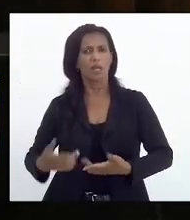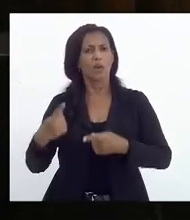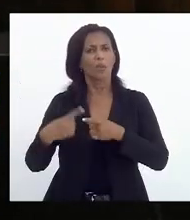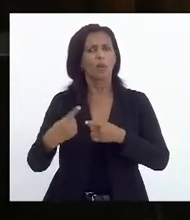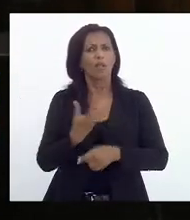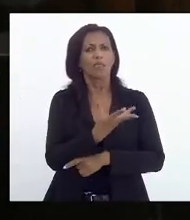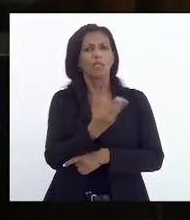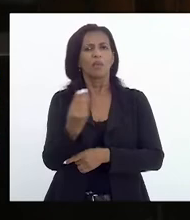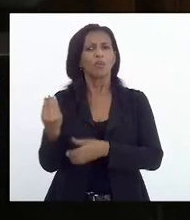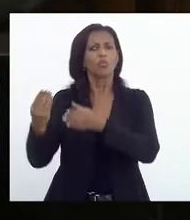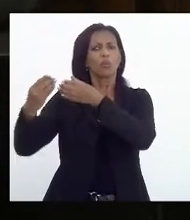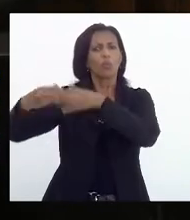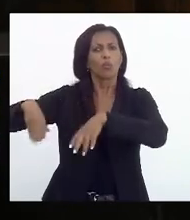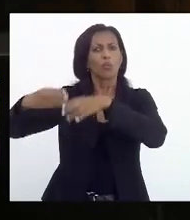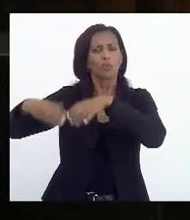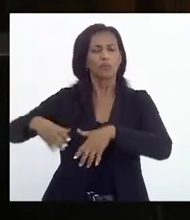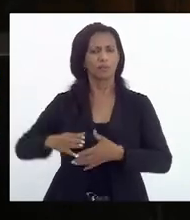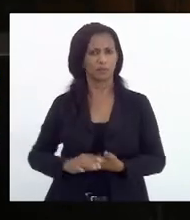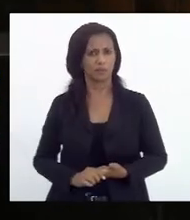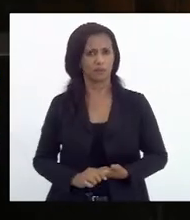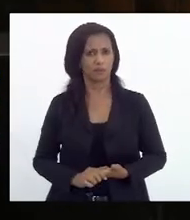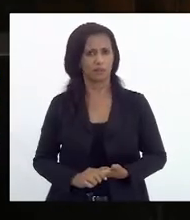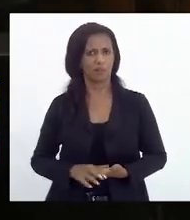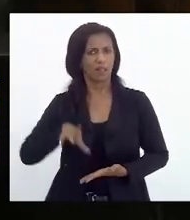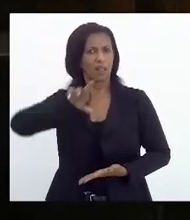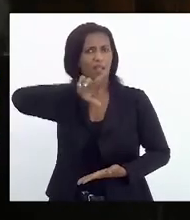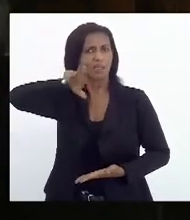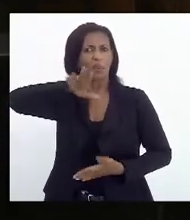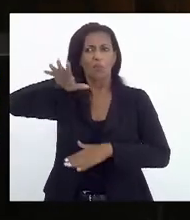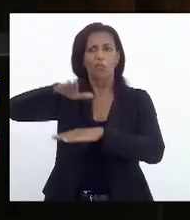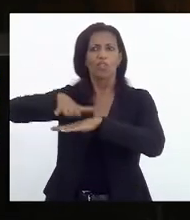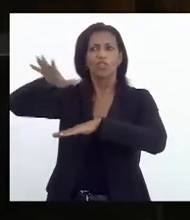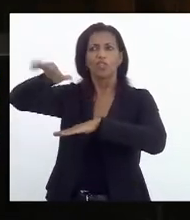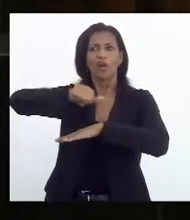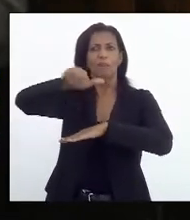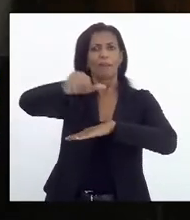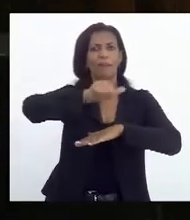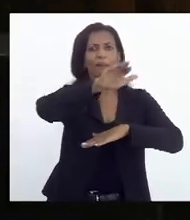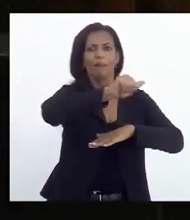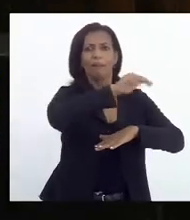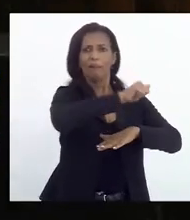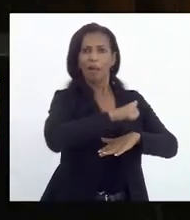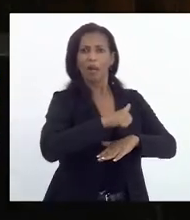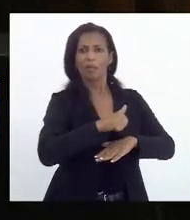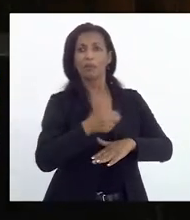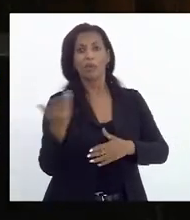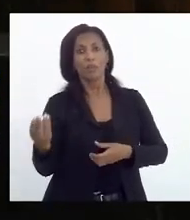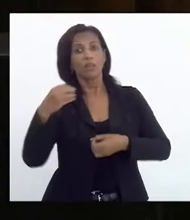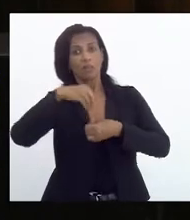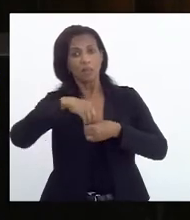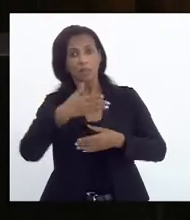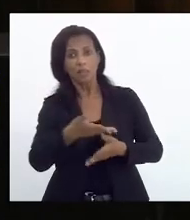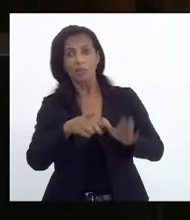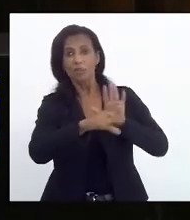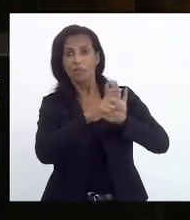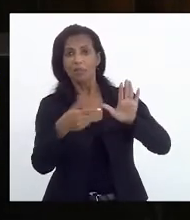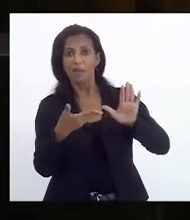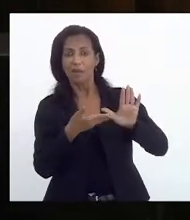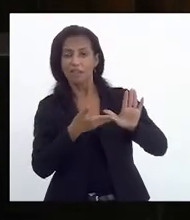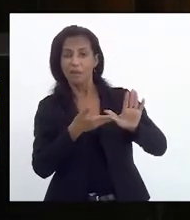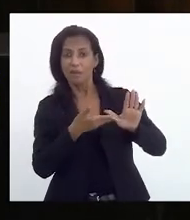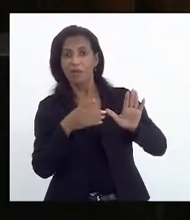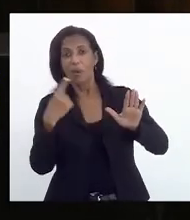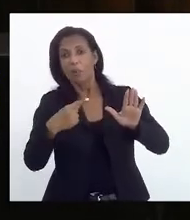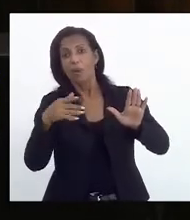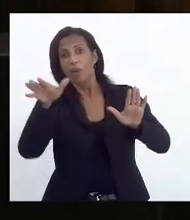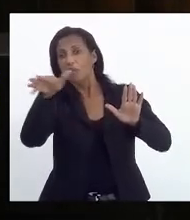porção de concursado que não foram chamados são acobertados por essa e parágrafos